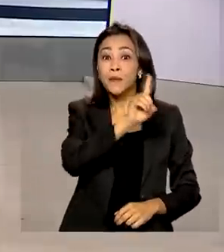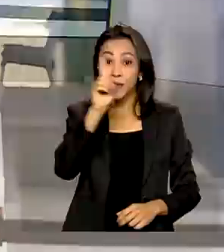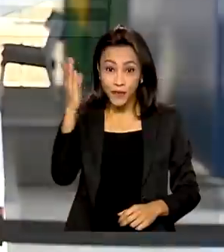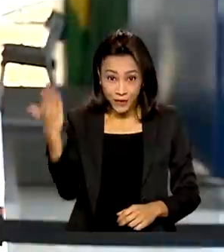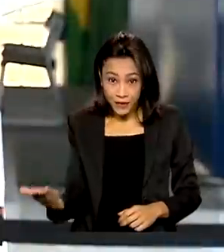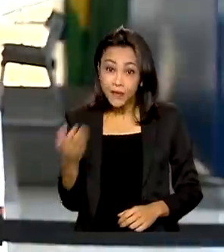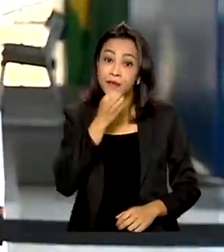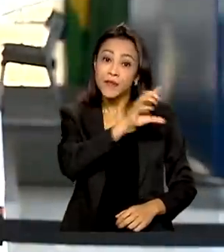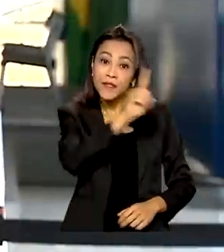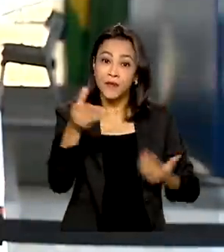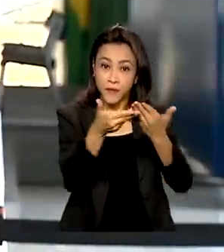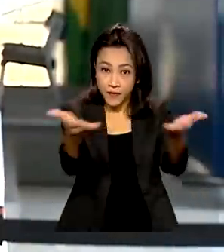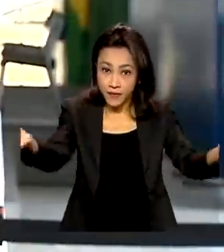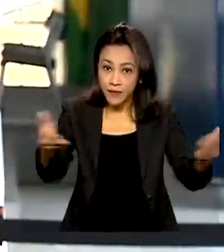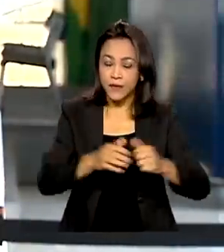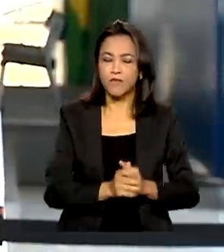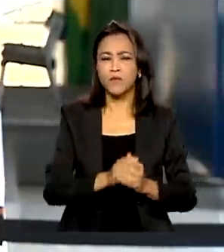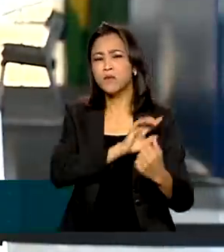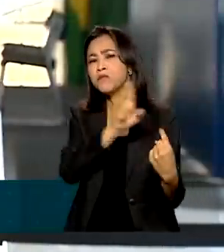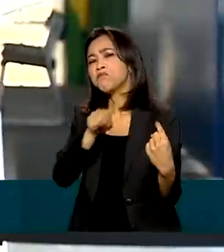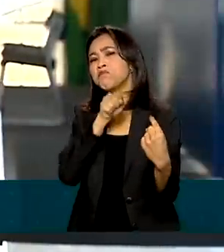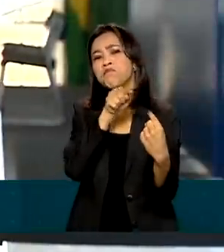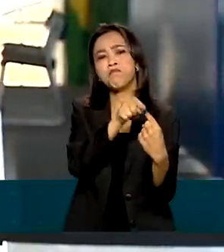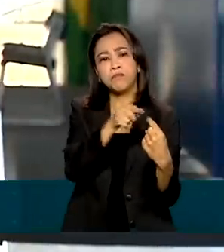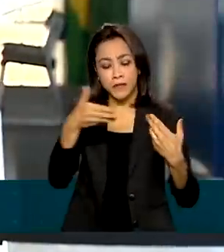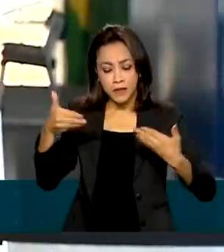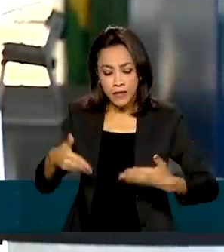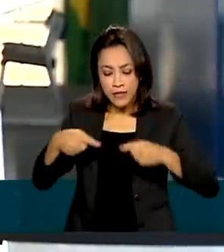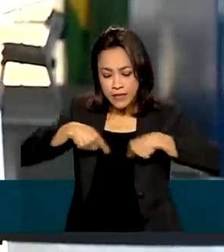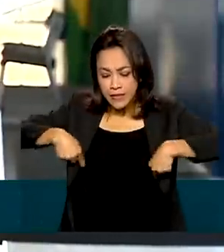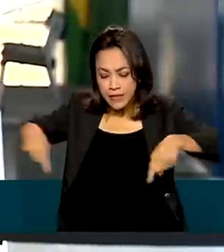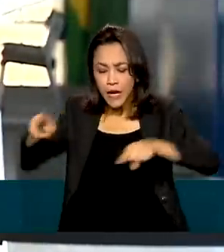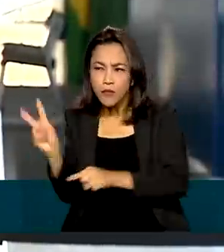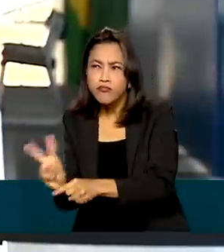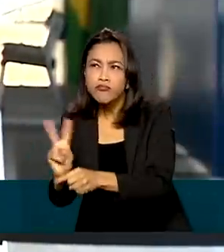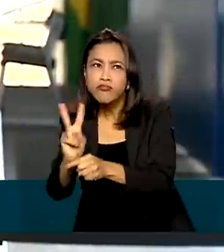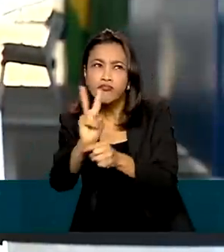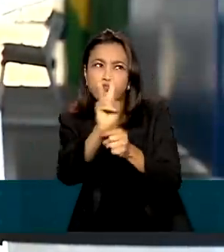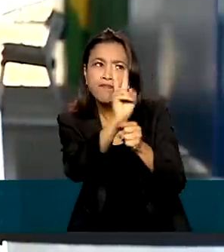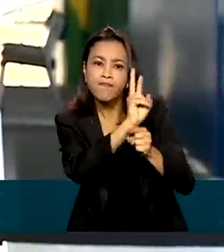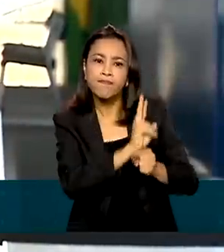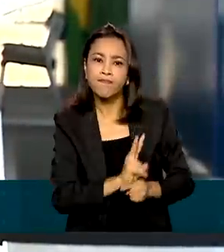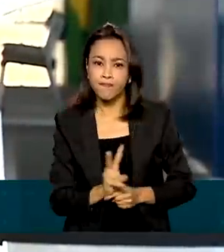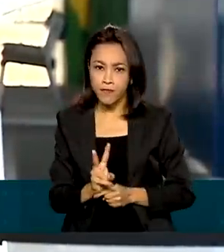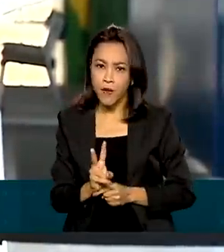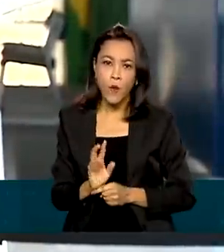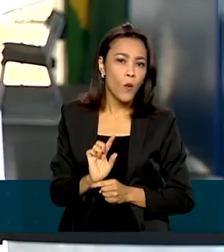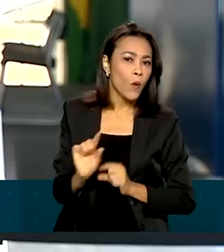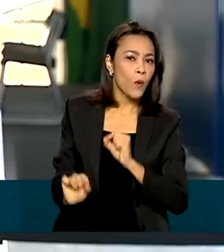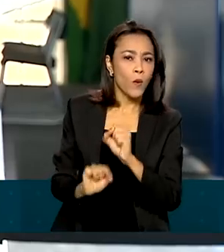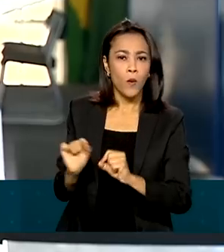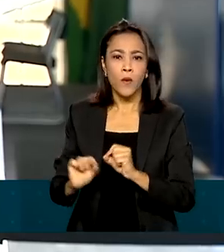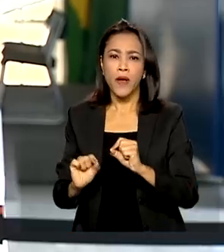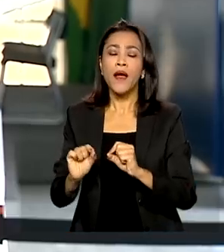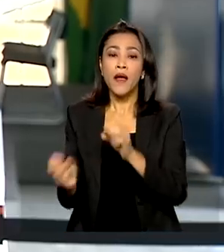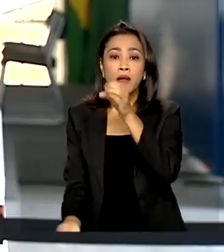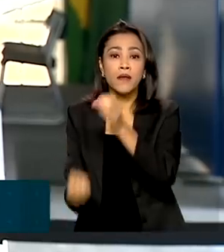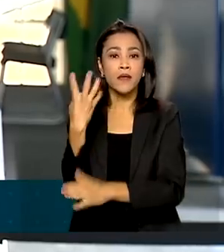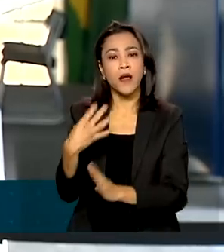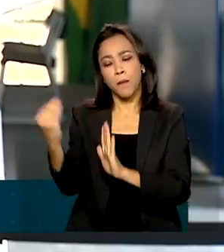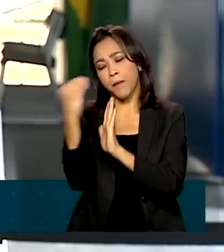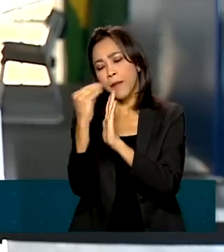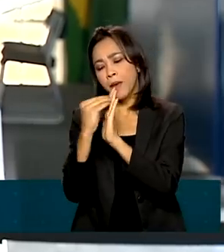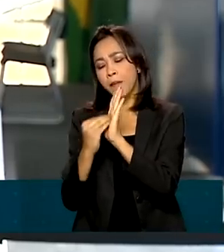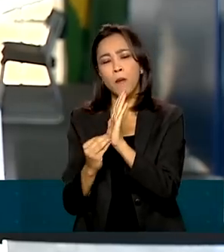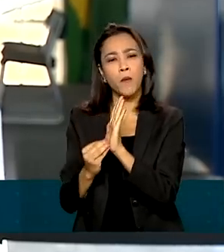você, bom dia a todos. Olha, o objetivo dessa sala, né, é definir, né, e também implementar